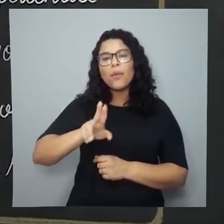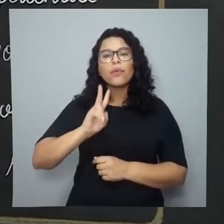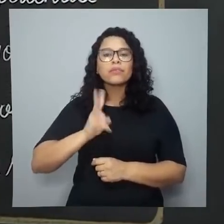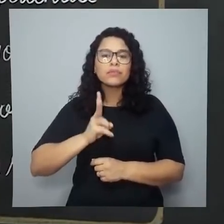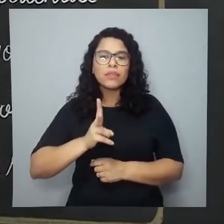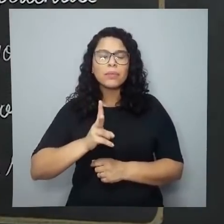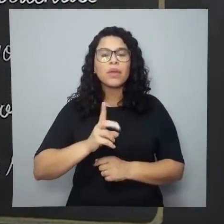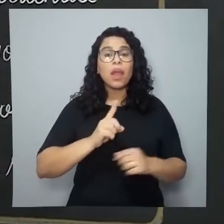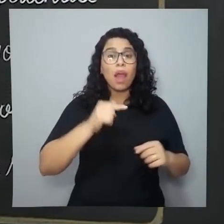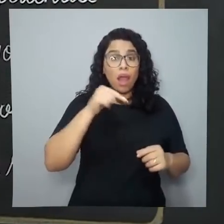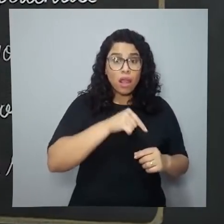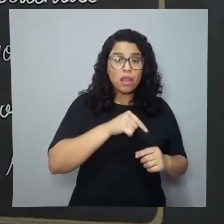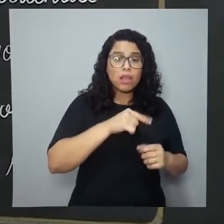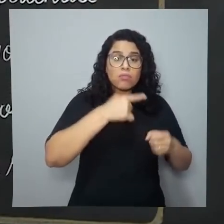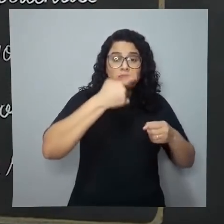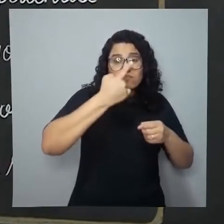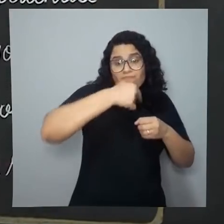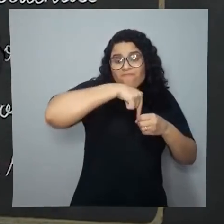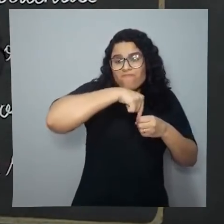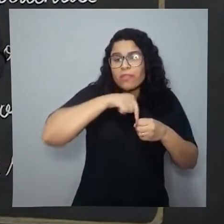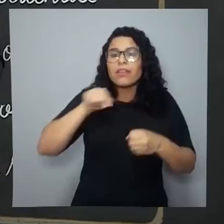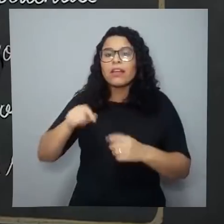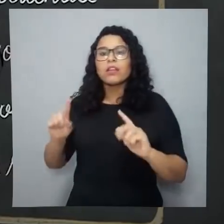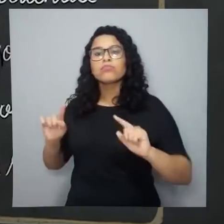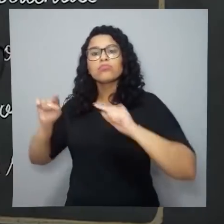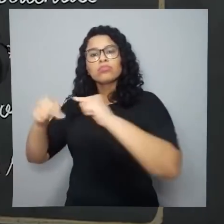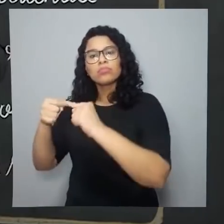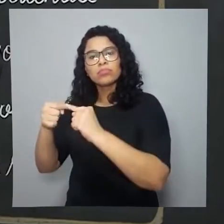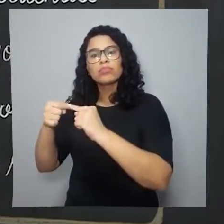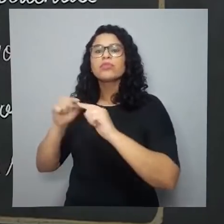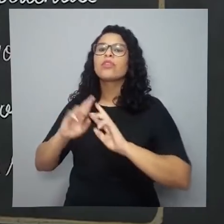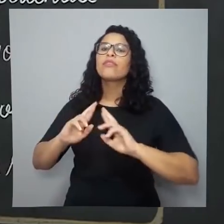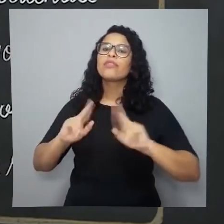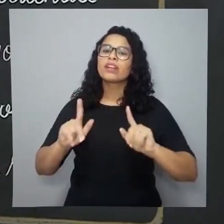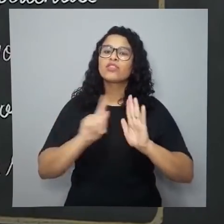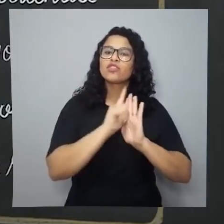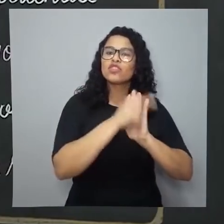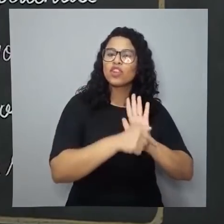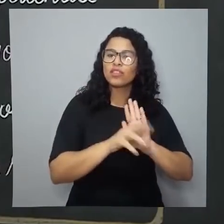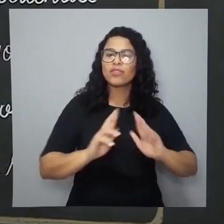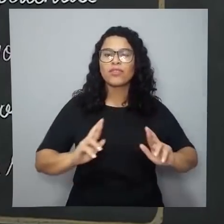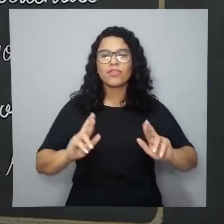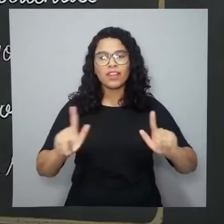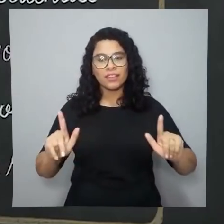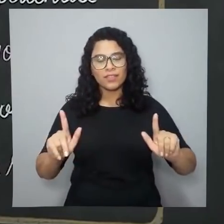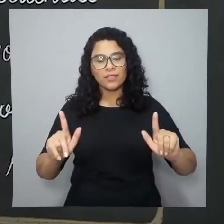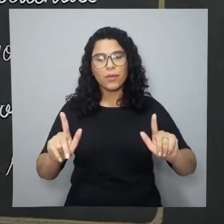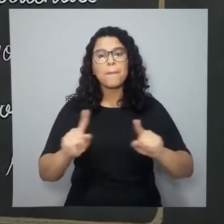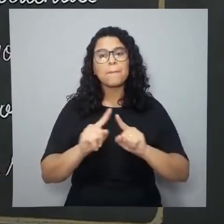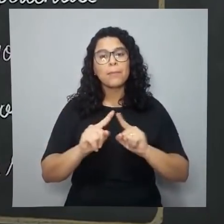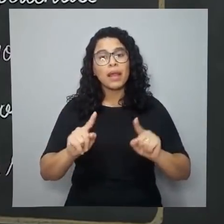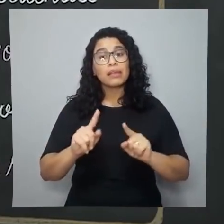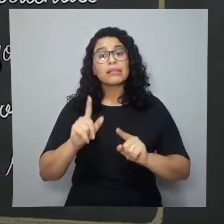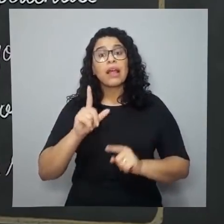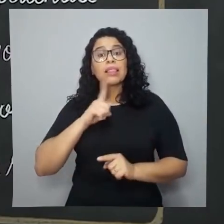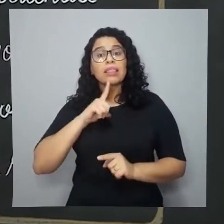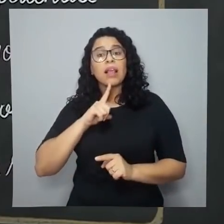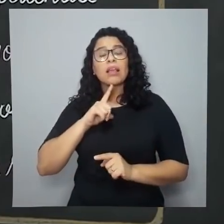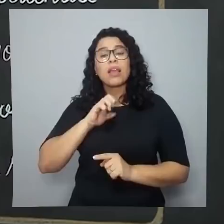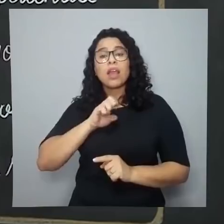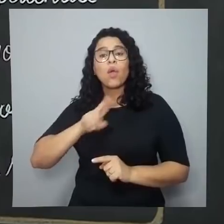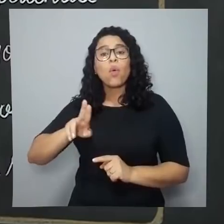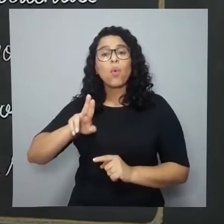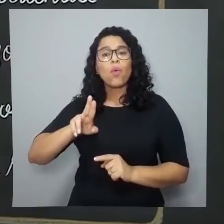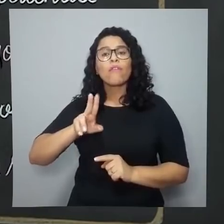e aqui numa descrição muito mais subjetiva. O importante é você saber que são gêneros que trabalham com a dimensão autoral muito forte, porque são